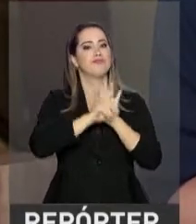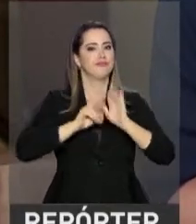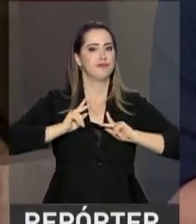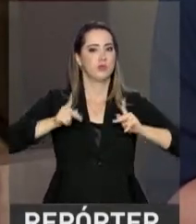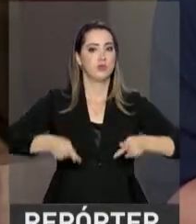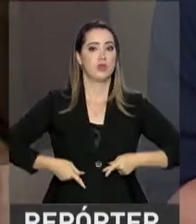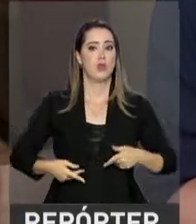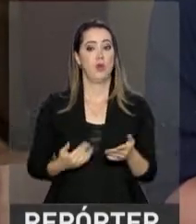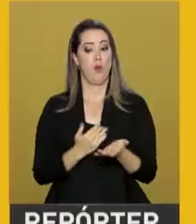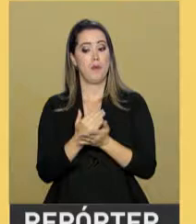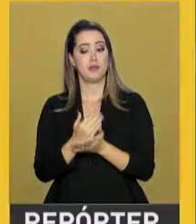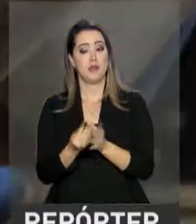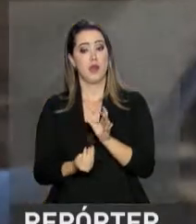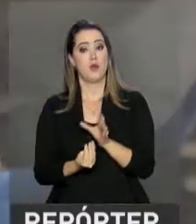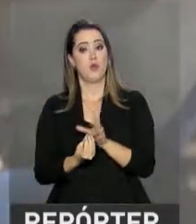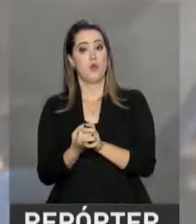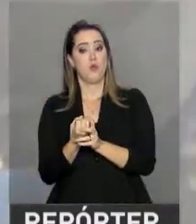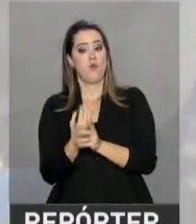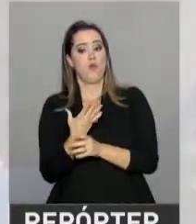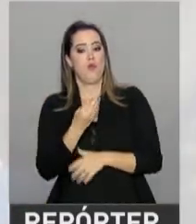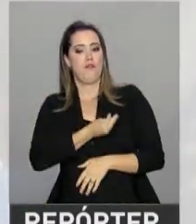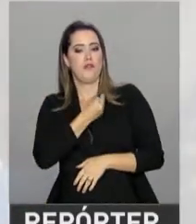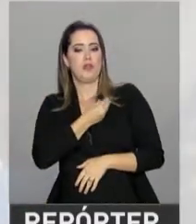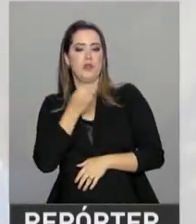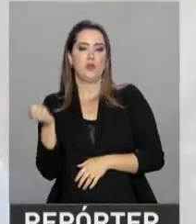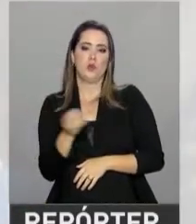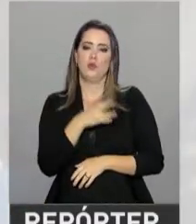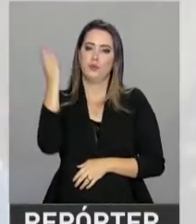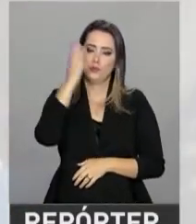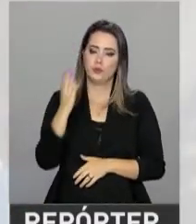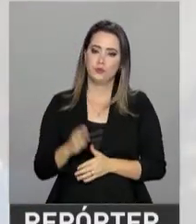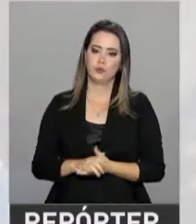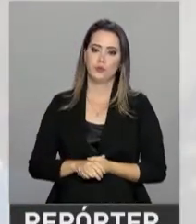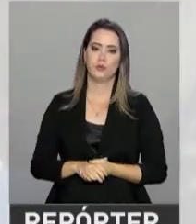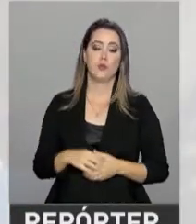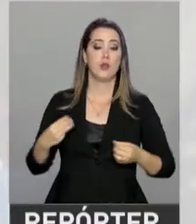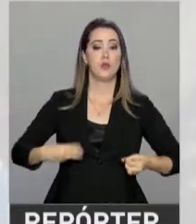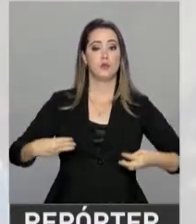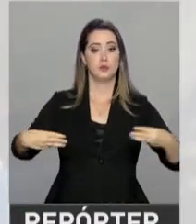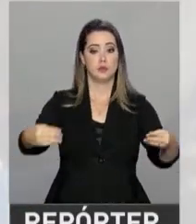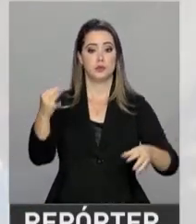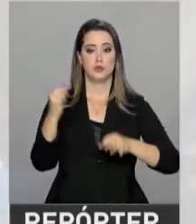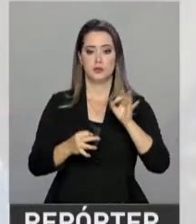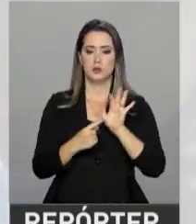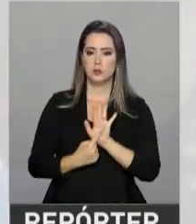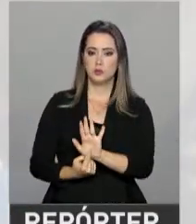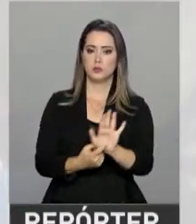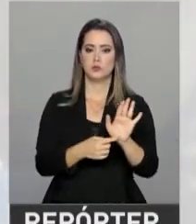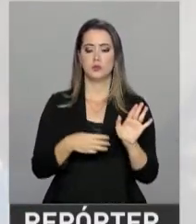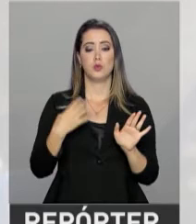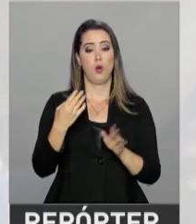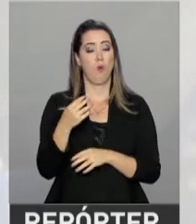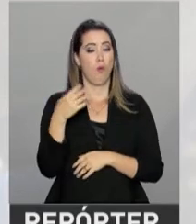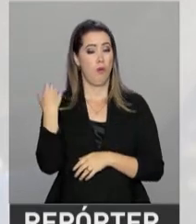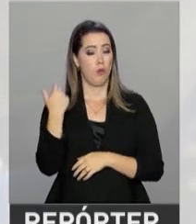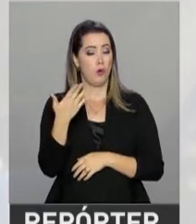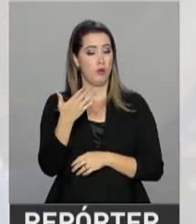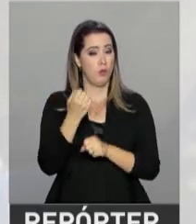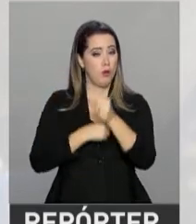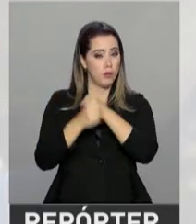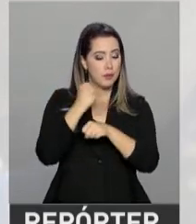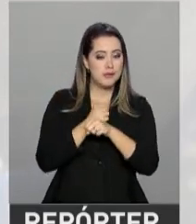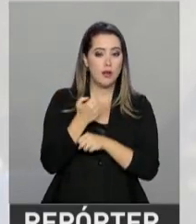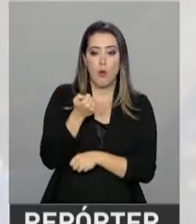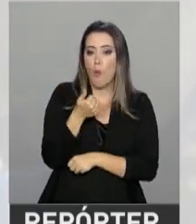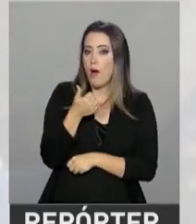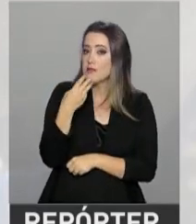nova no Brasil. Segundo dados do Ministério da Justiça, só em 2017 foram quase 34 mil pedidos de refúgio